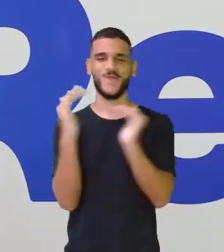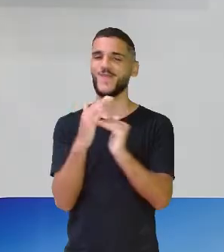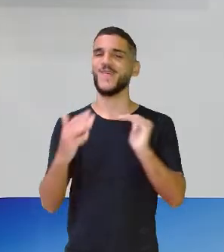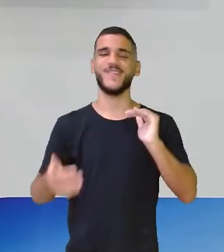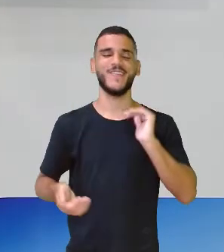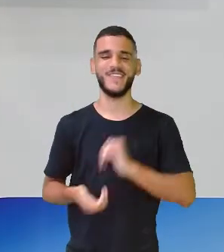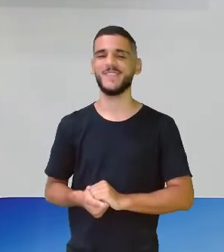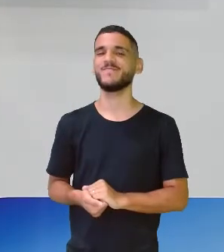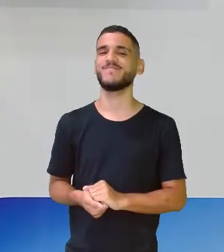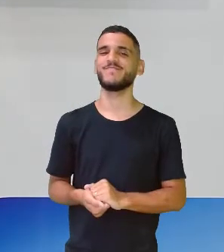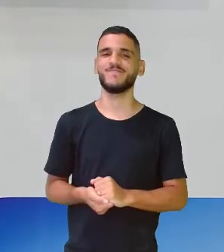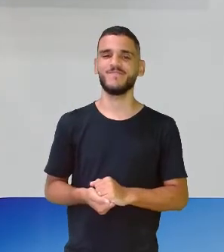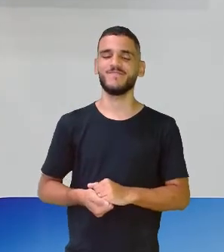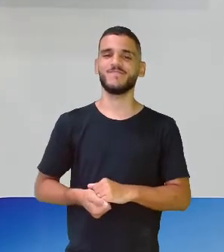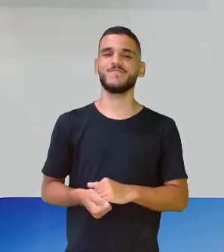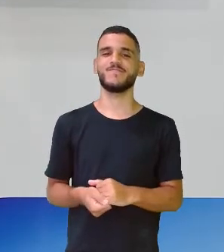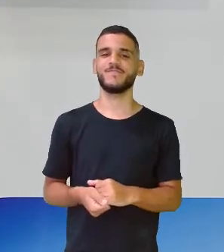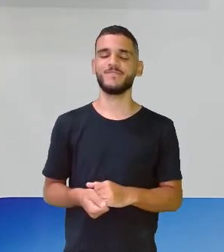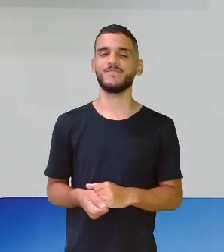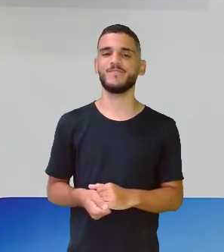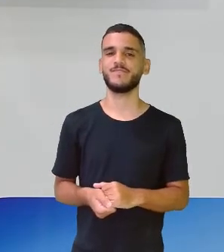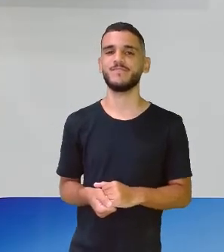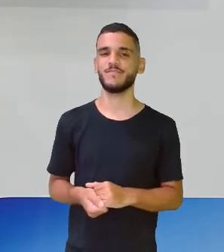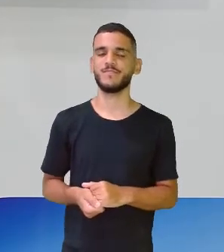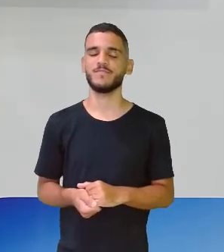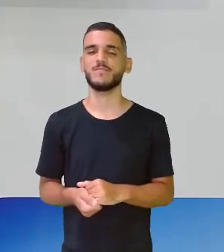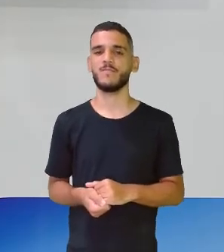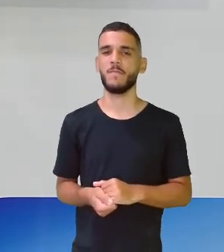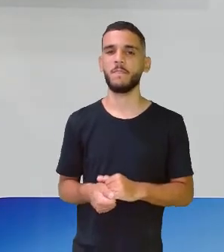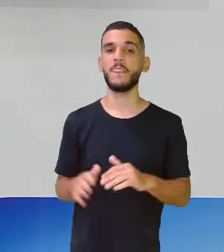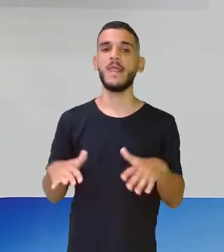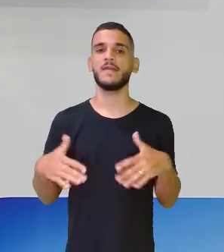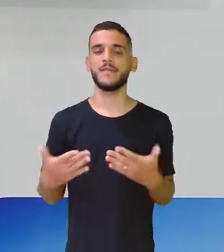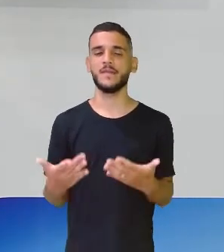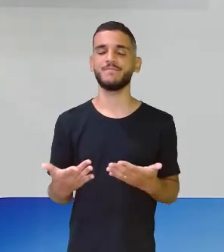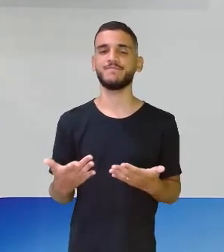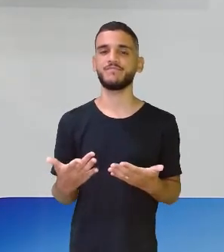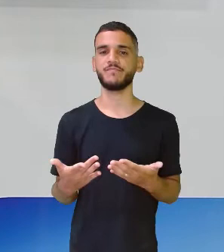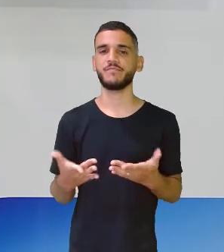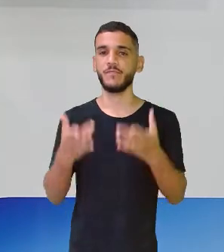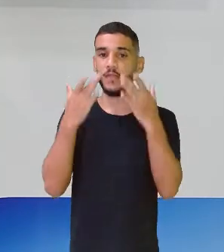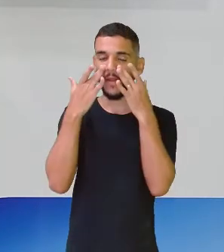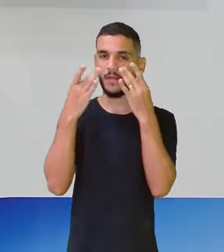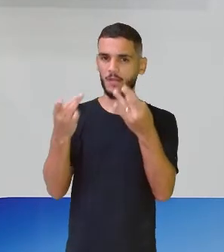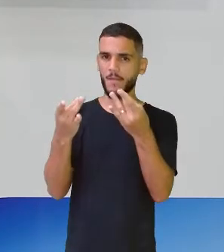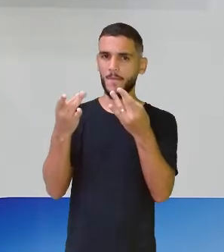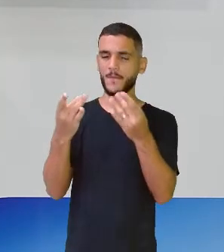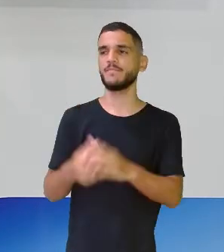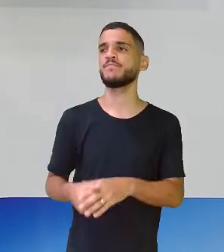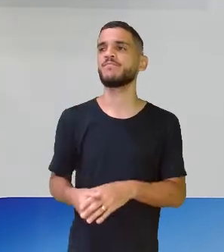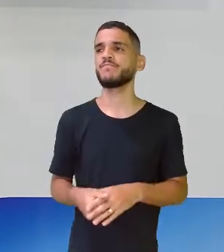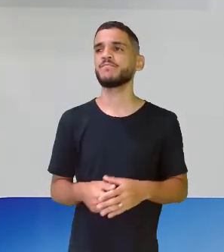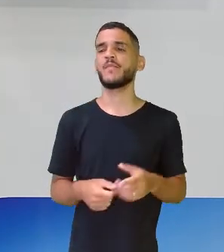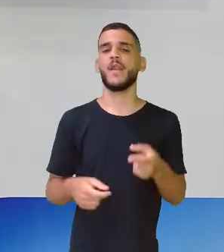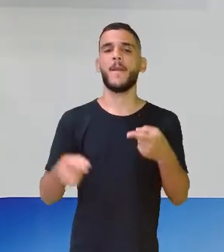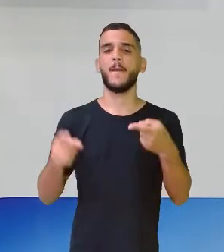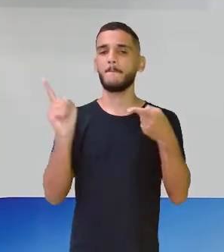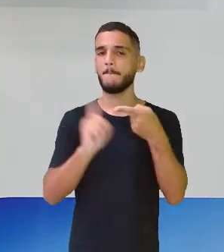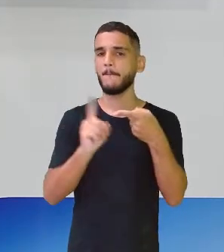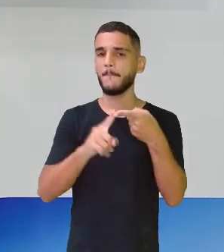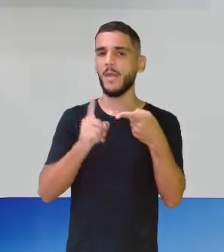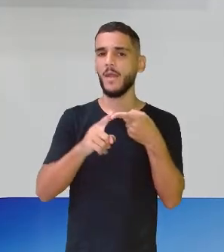peixinho que perdeu o rio. Pois sim. Pois é, então olha só, preste atenção. Primeiro ele era um peixinho, aí veio um pé de